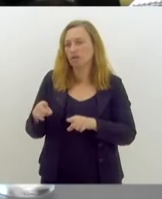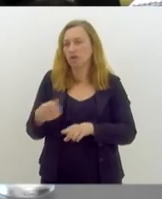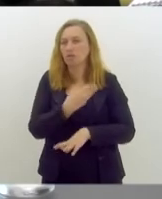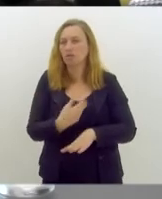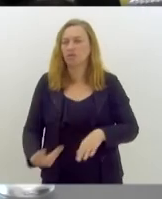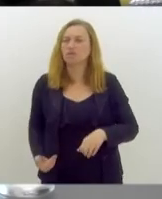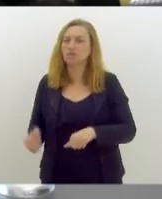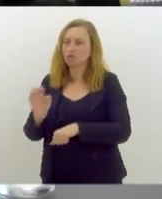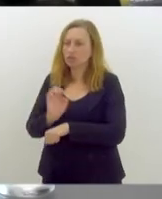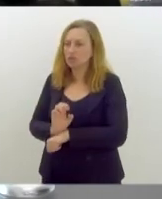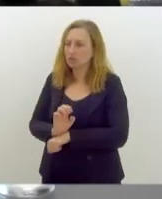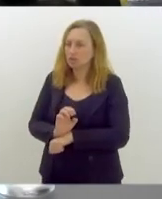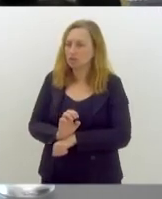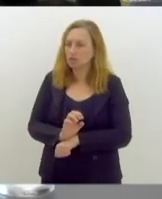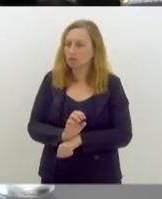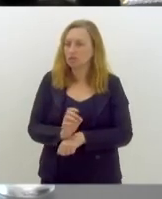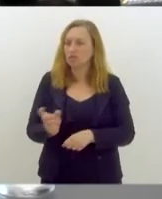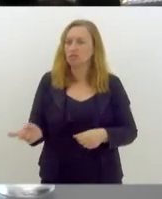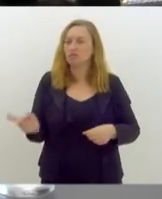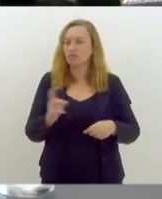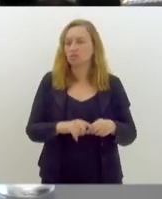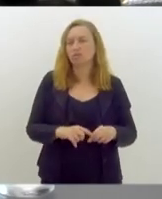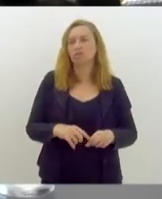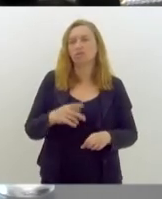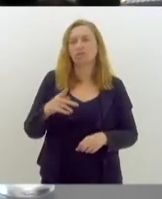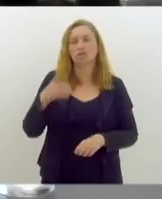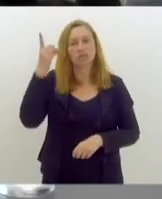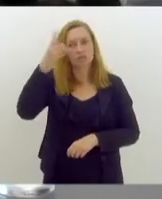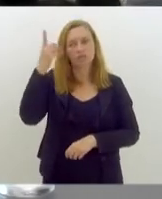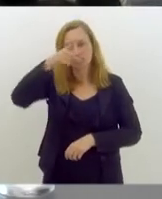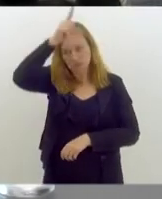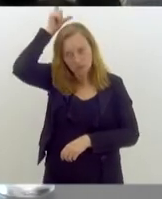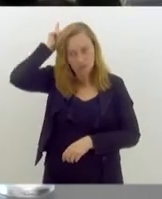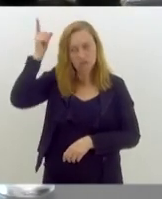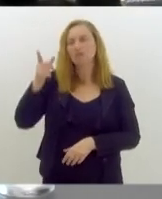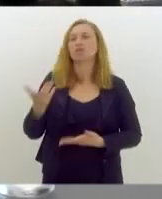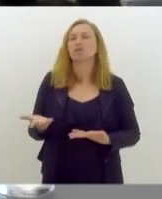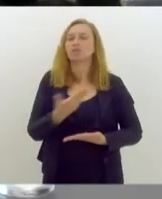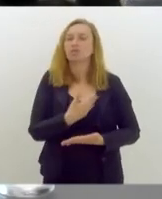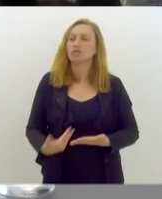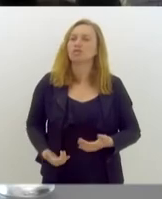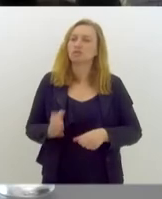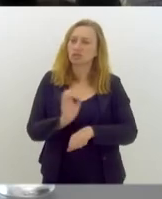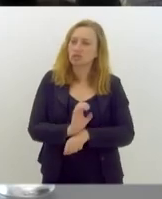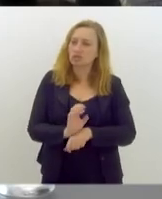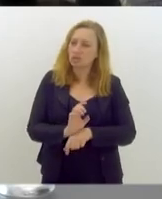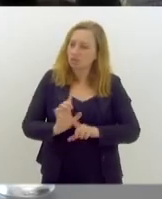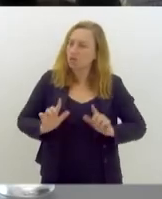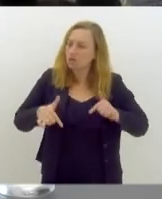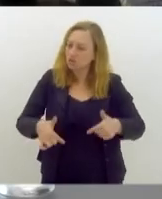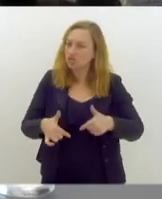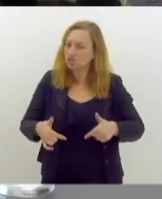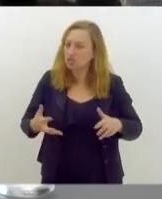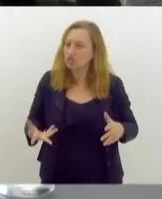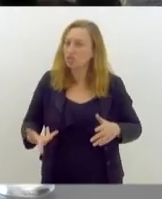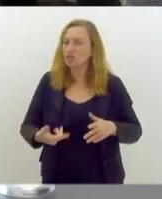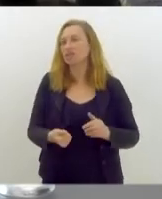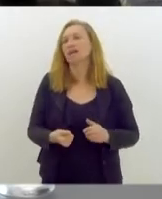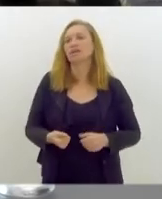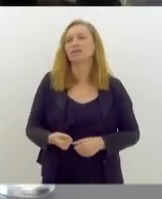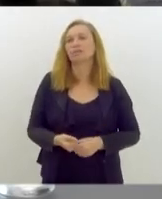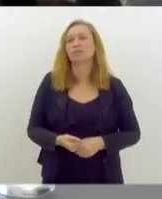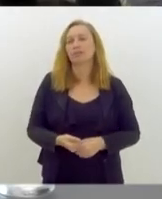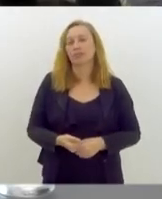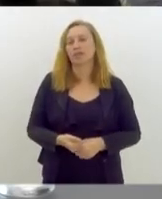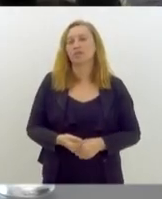estado apenas repassando aqui retomando que Paulo falou para que o governo do estado tem uma atitude mais agressiva No melhor sentido da expressão né